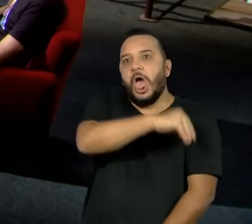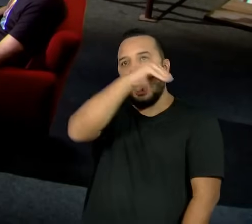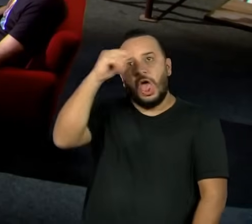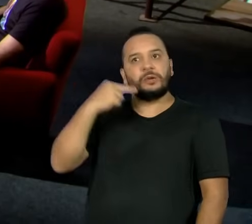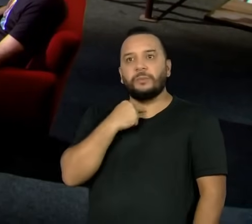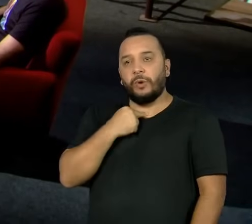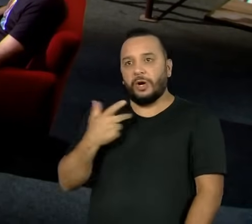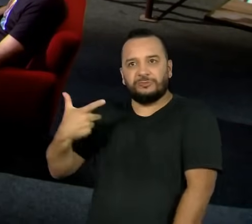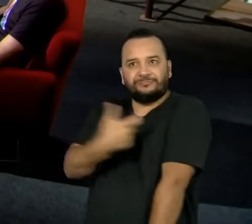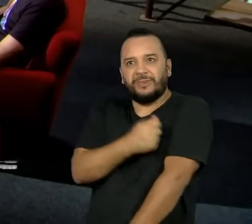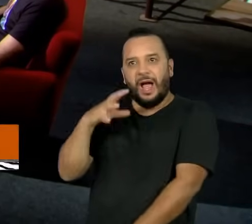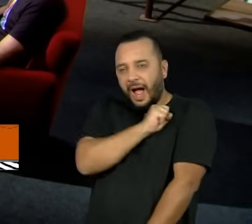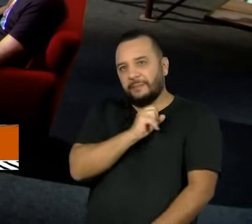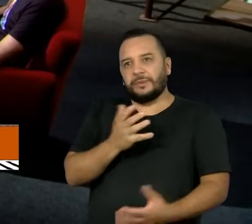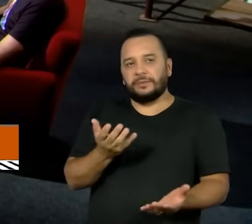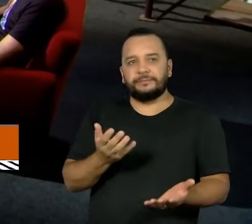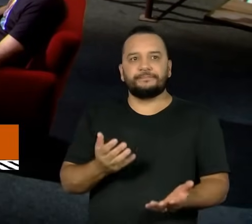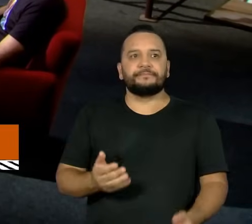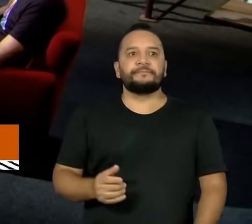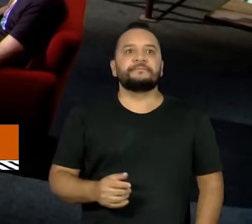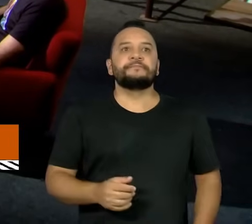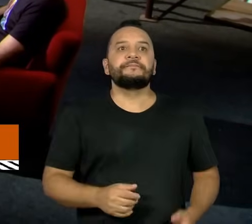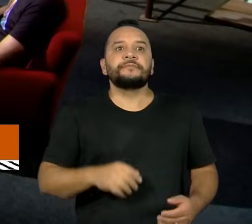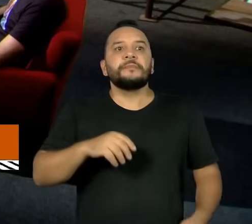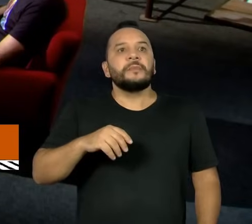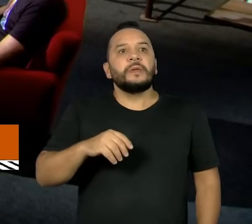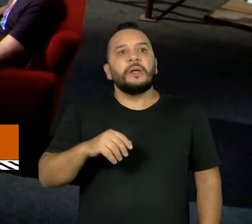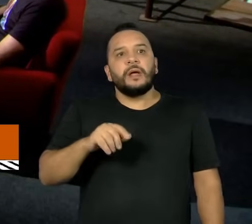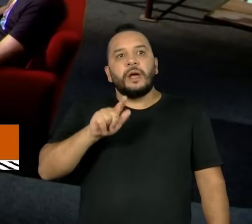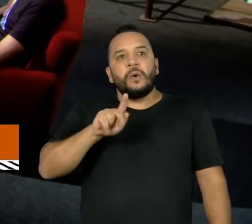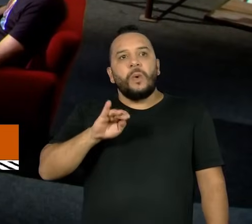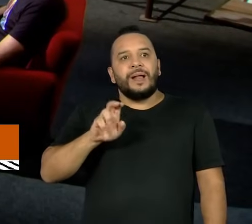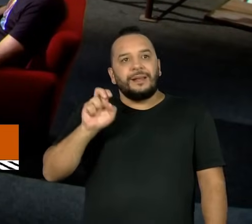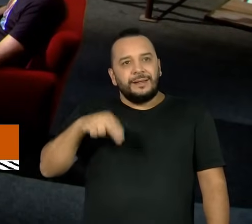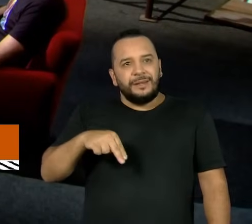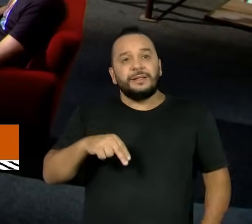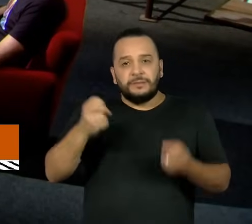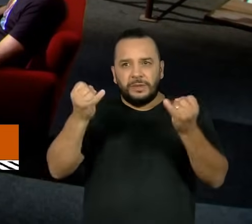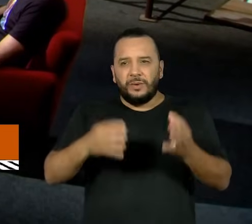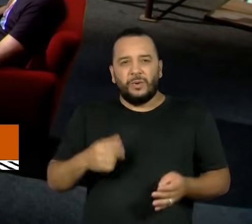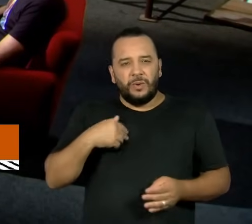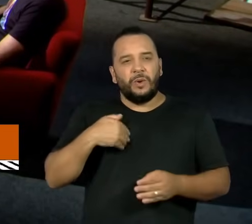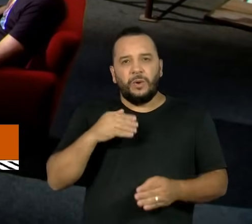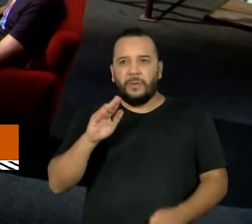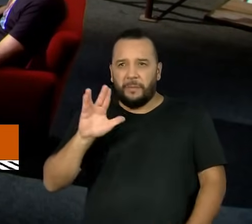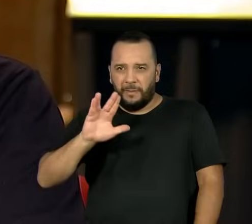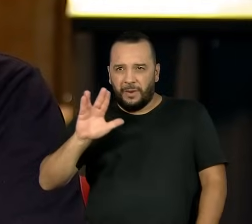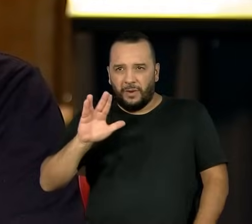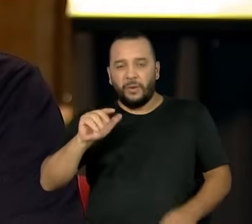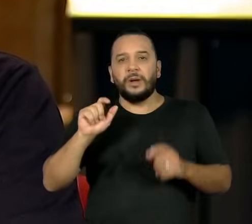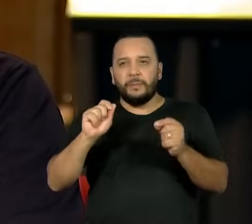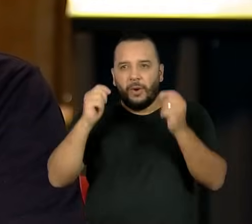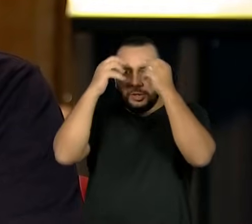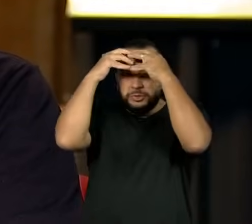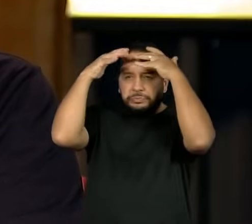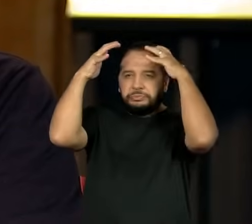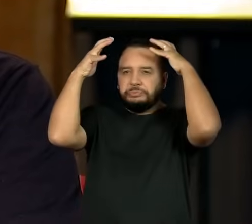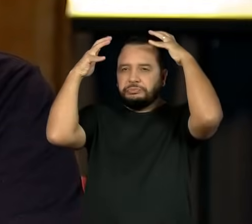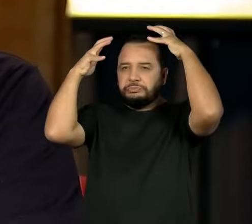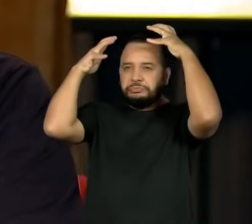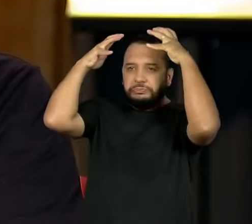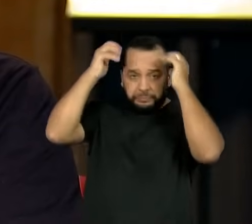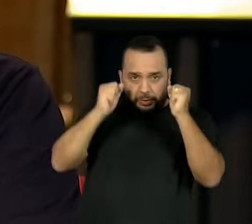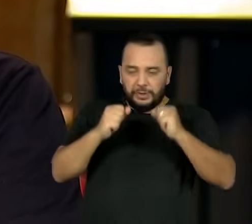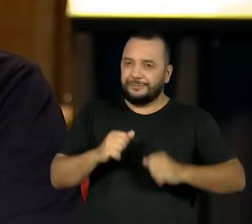aqui o gualim, maconha. Pode desencadear efeitos psicóticos? É difícil a gente fazer